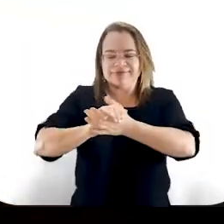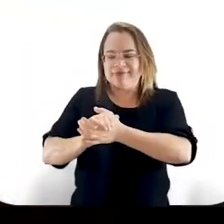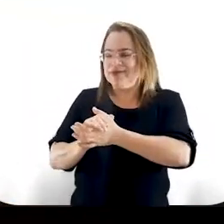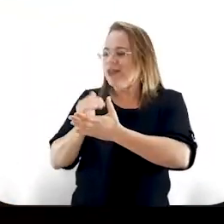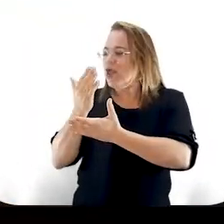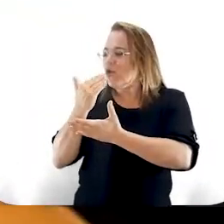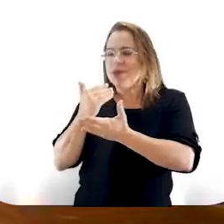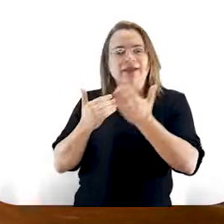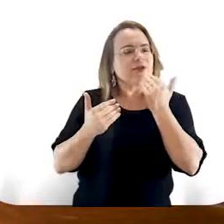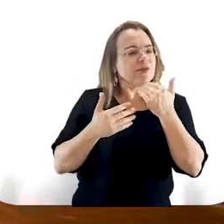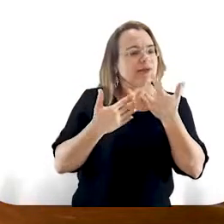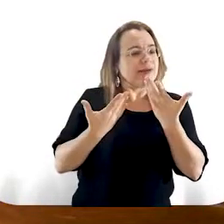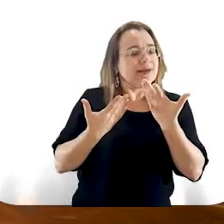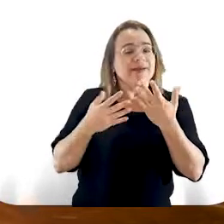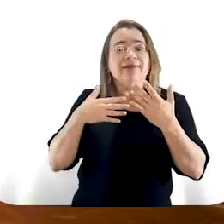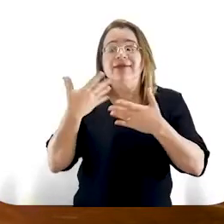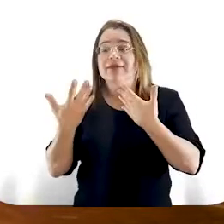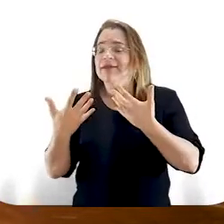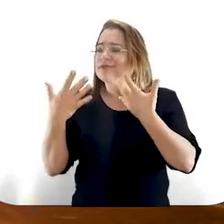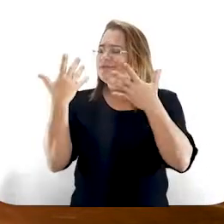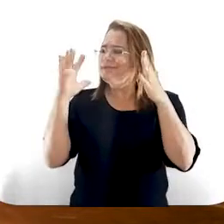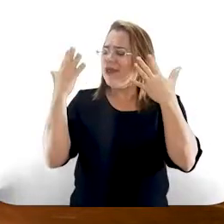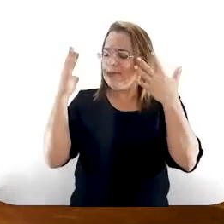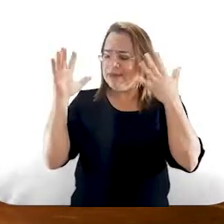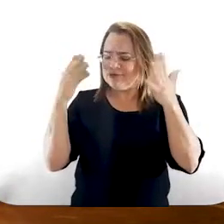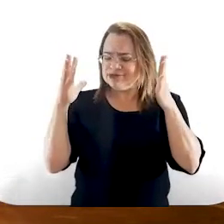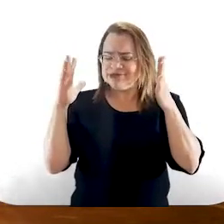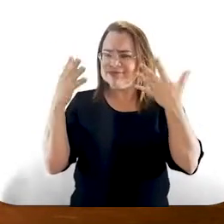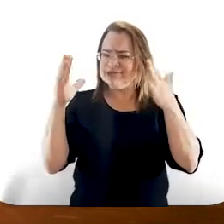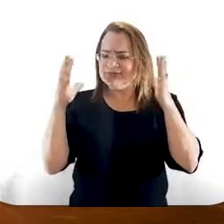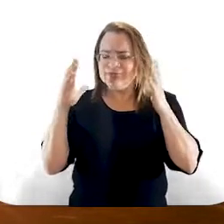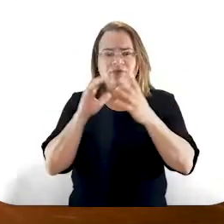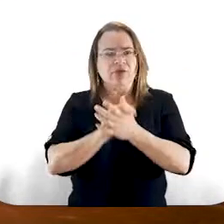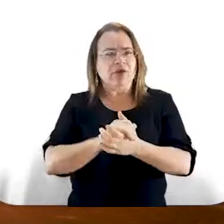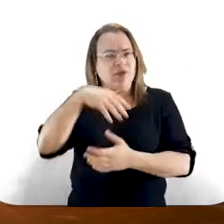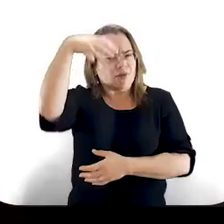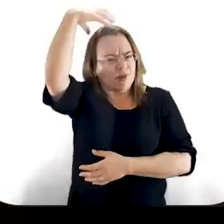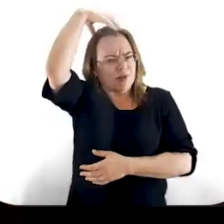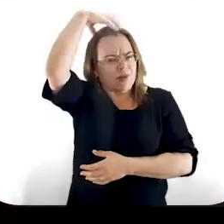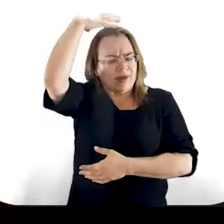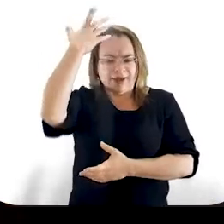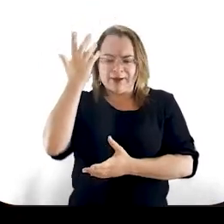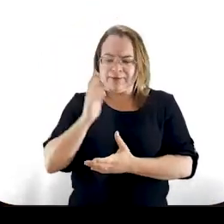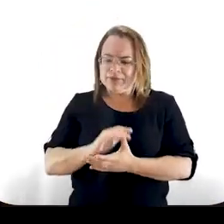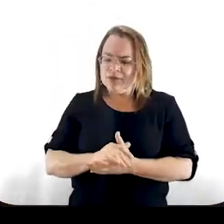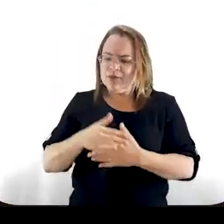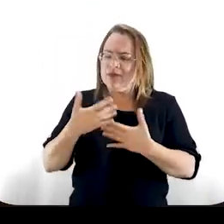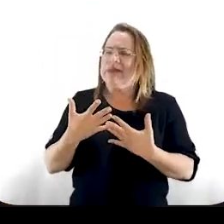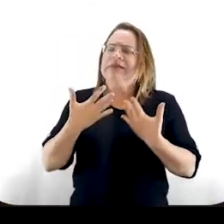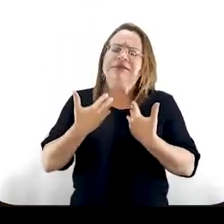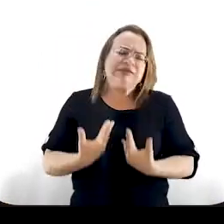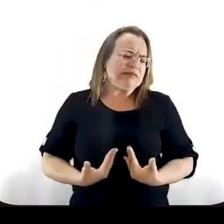comer dacolá. E de tantos aplausos, o rei se cansou,